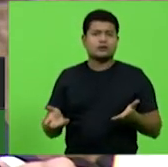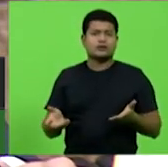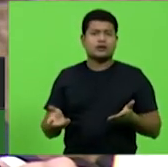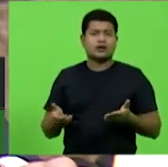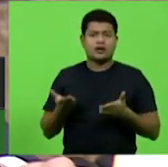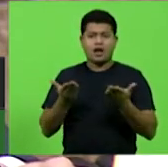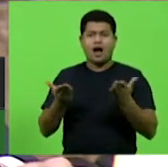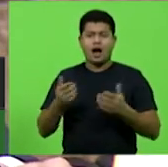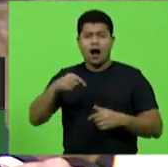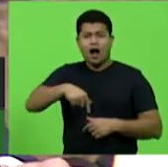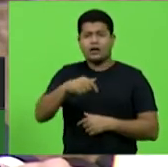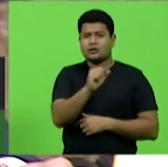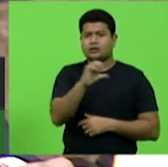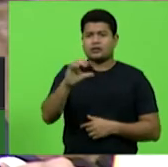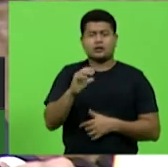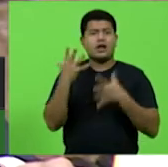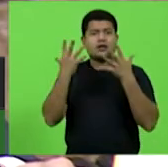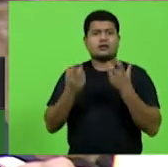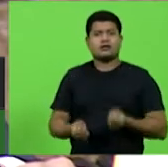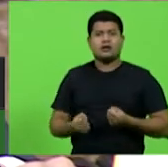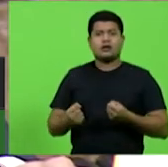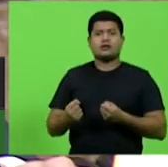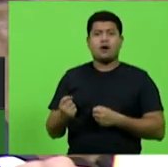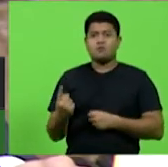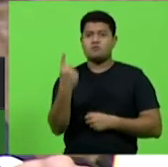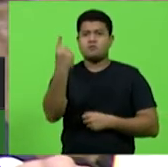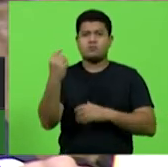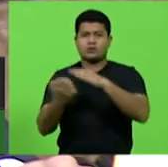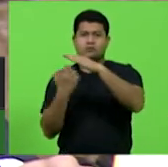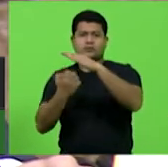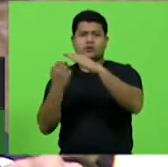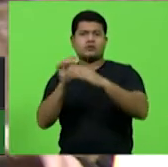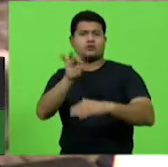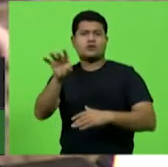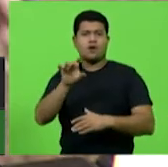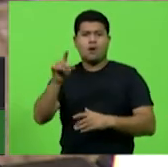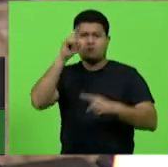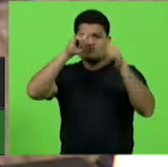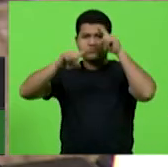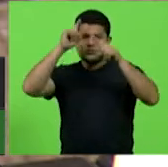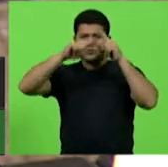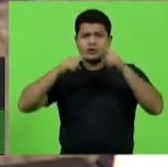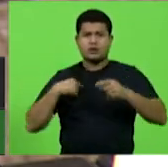oligopólio desse operar há 41 anos em Santa Catarina, sem a mínima